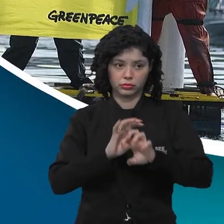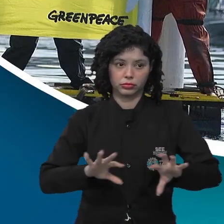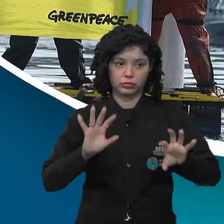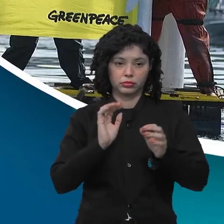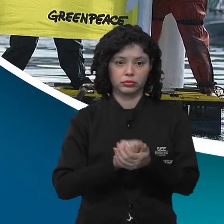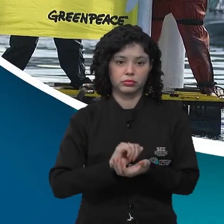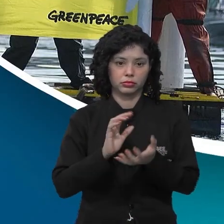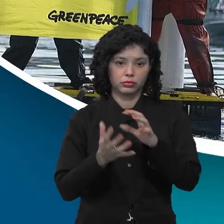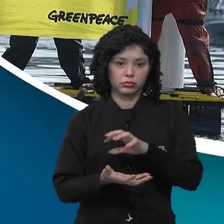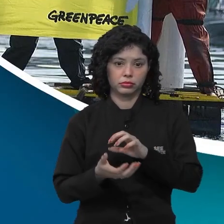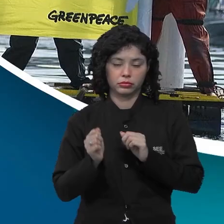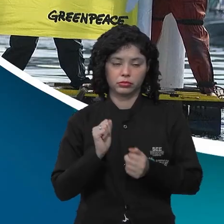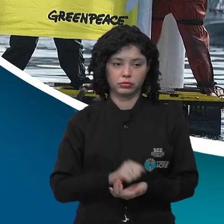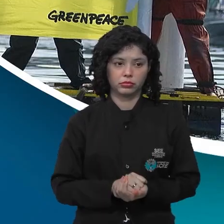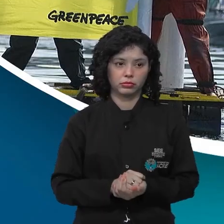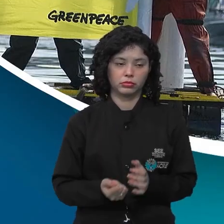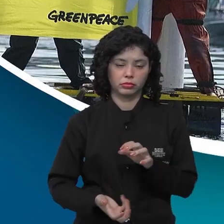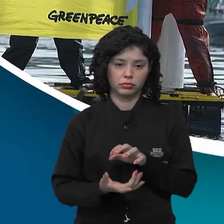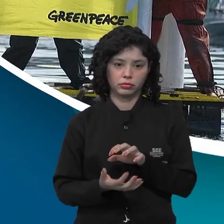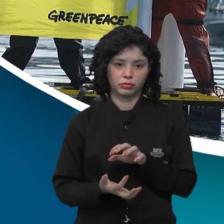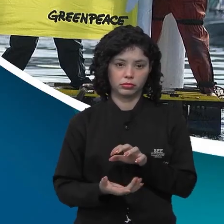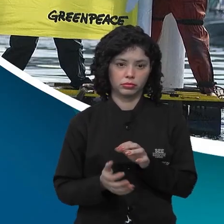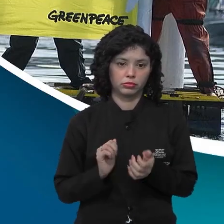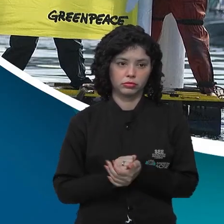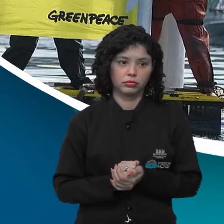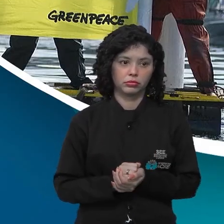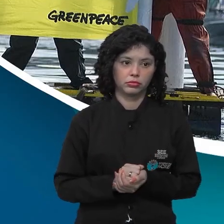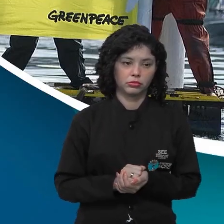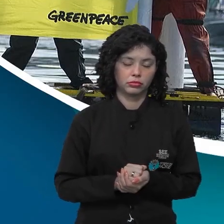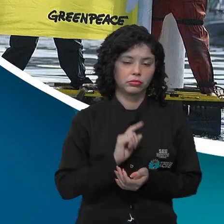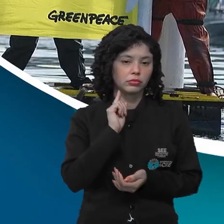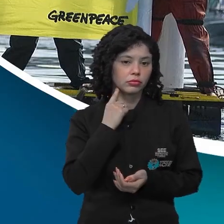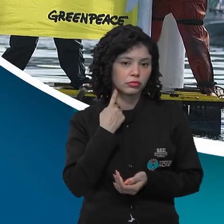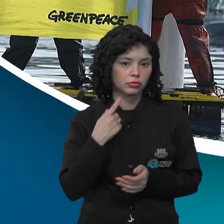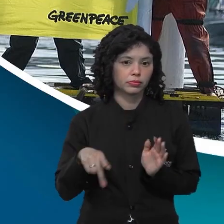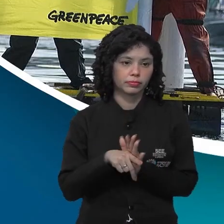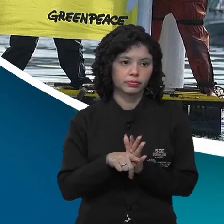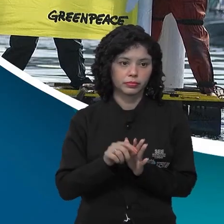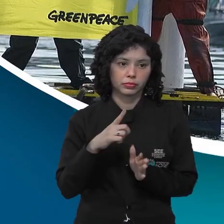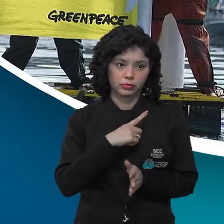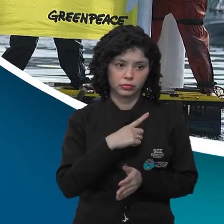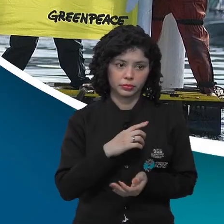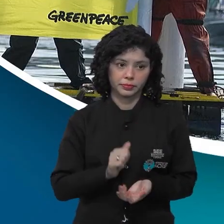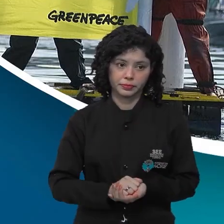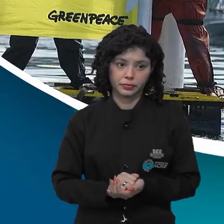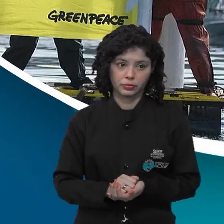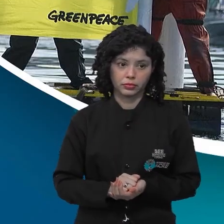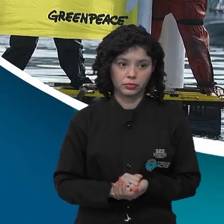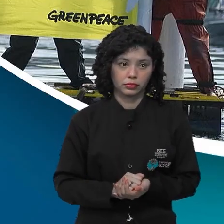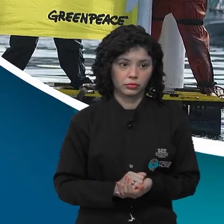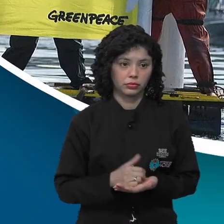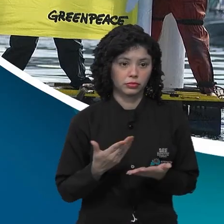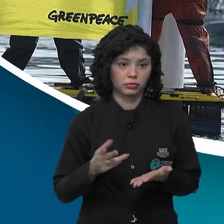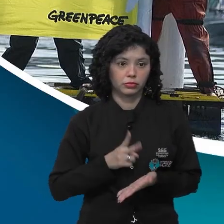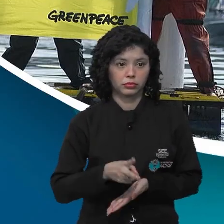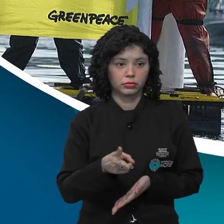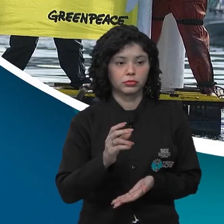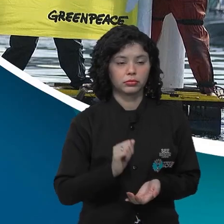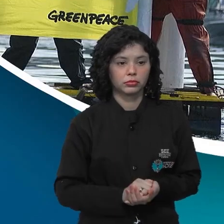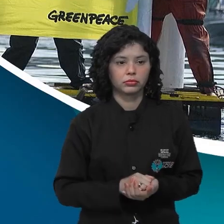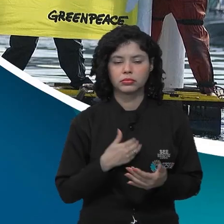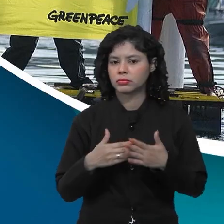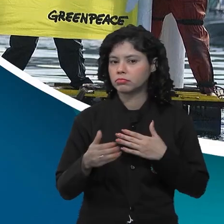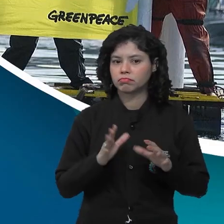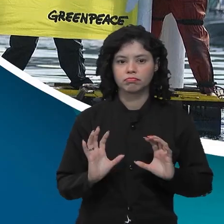gases ali do efeito estufa, né? Então não tem a queima de nenhum combustível fóssil, E a operação é estável e contínua,